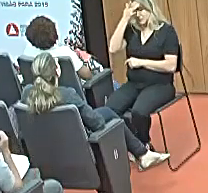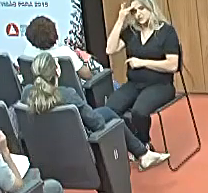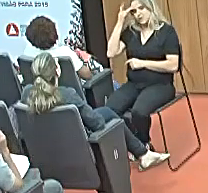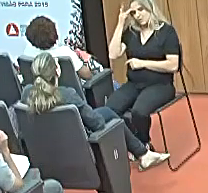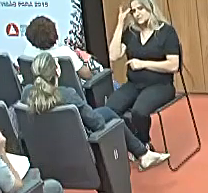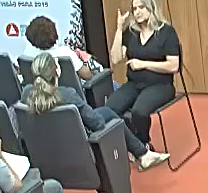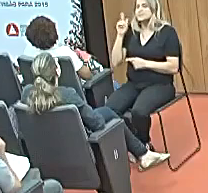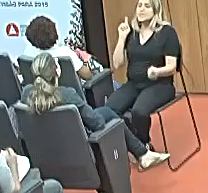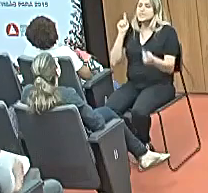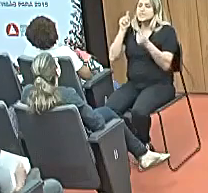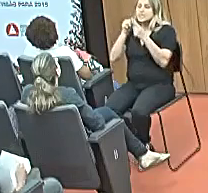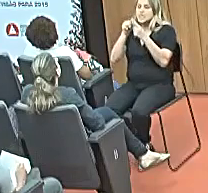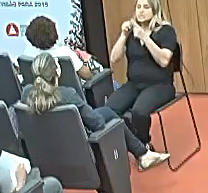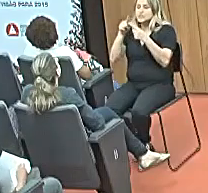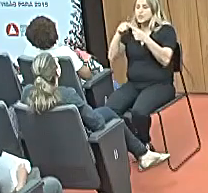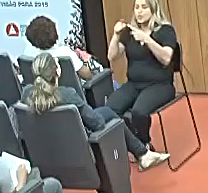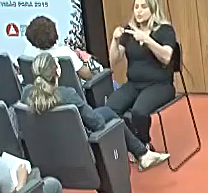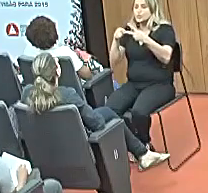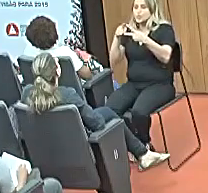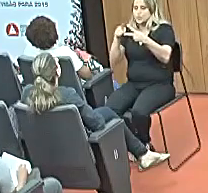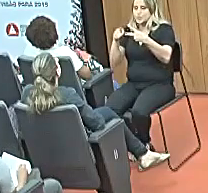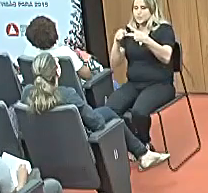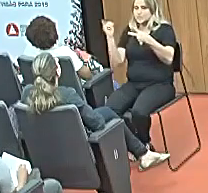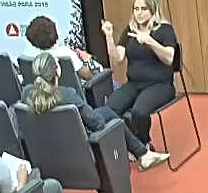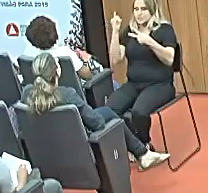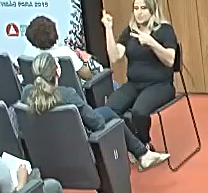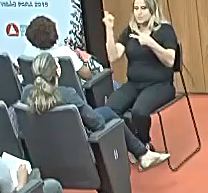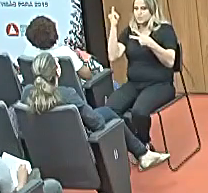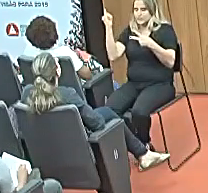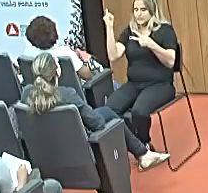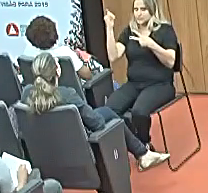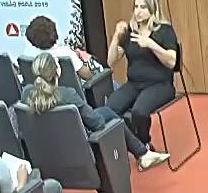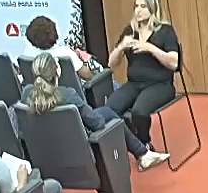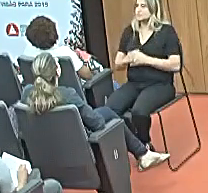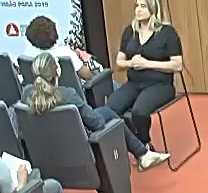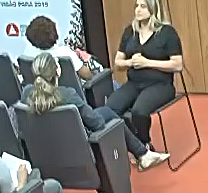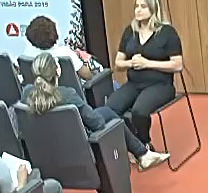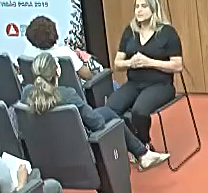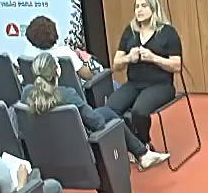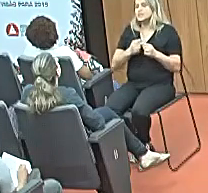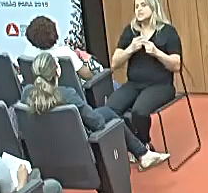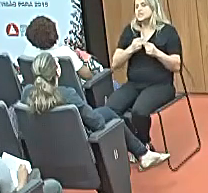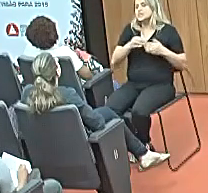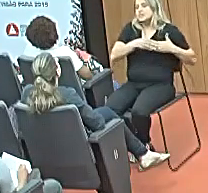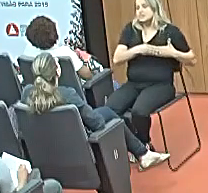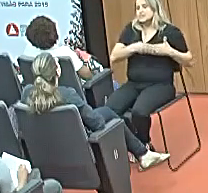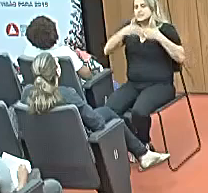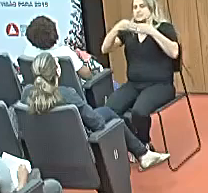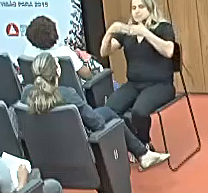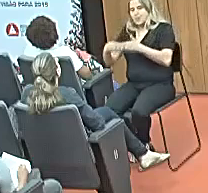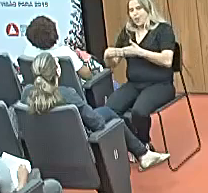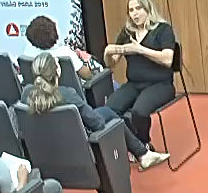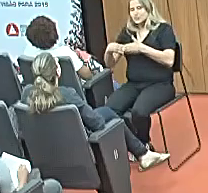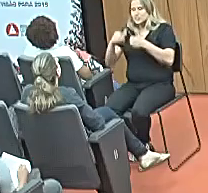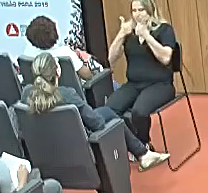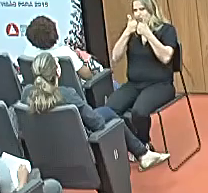identificou duas áreas de interesse que forma os subgrupos transporte metropolitano